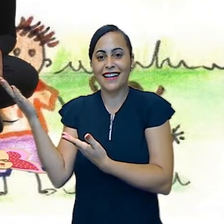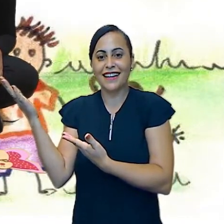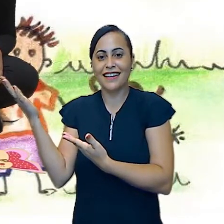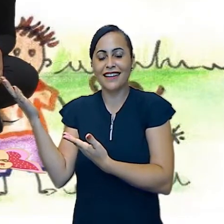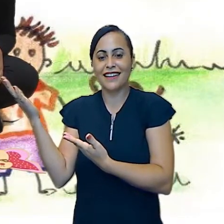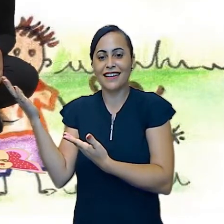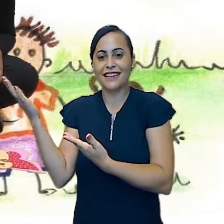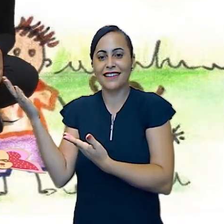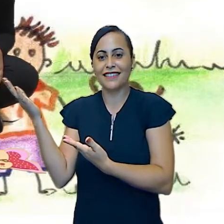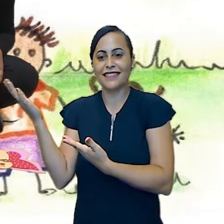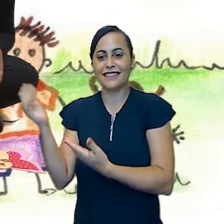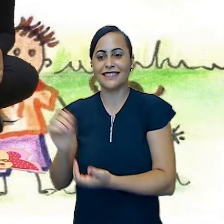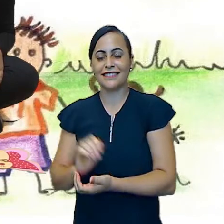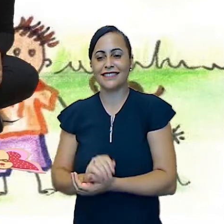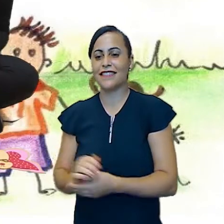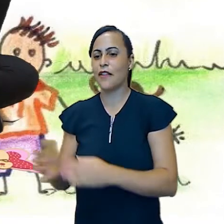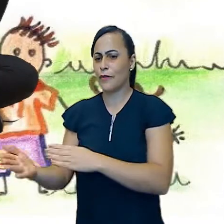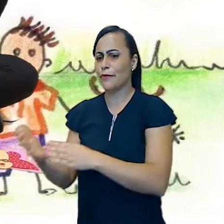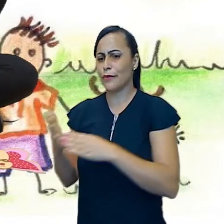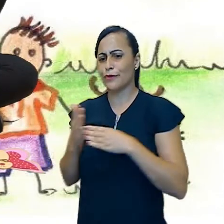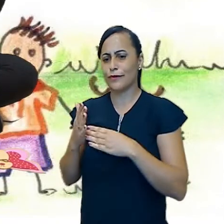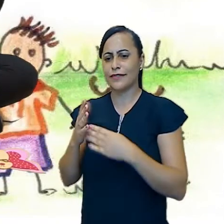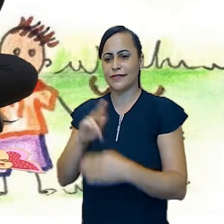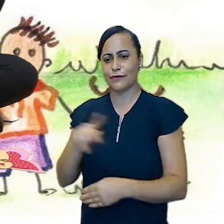Me ajuda aqui, professora Luciene.